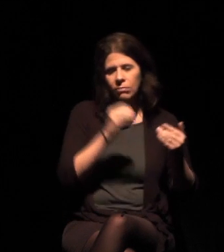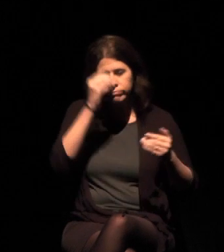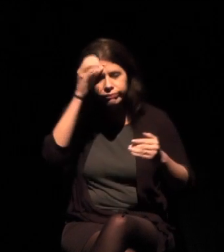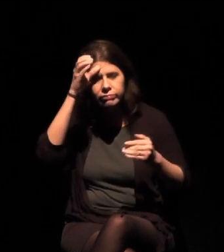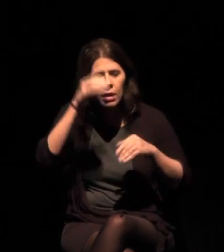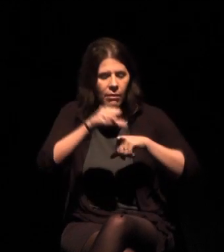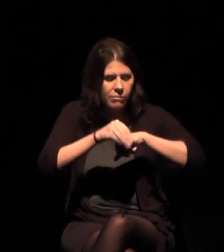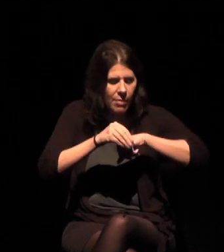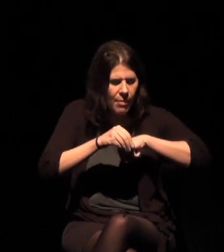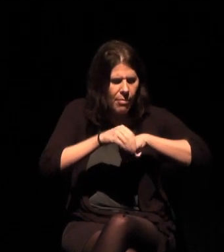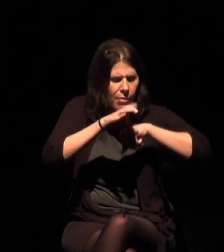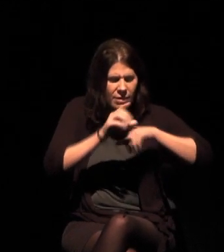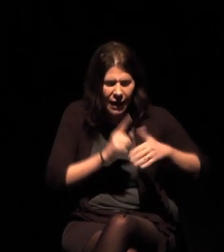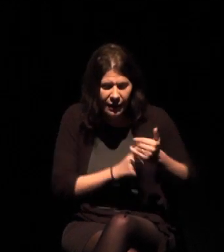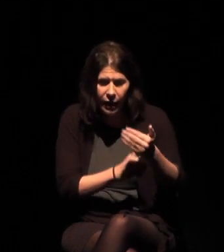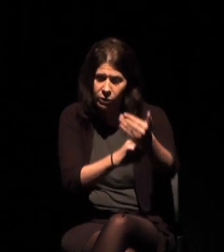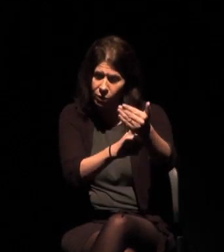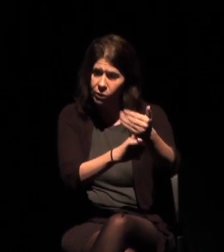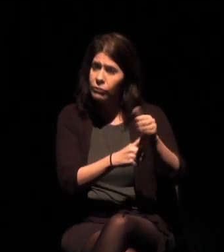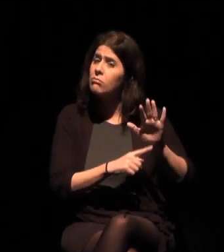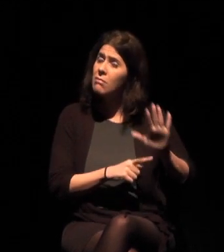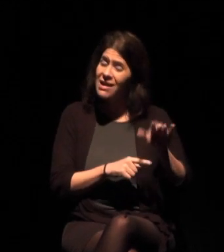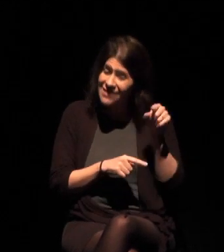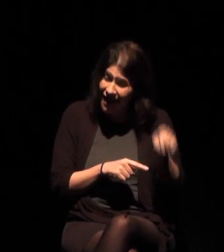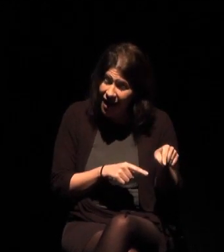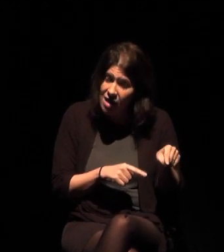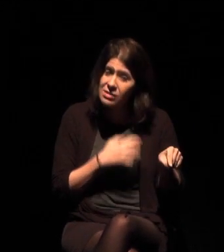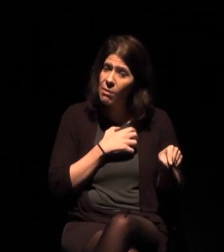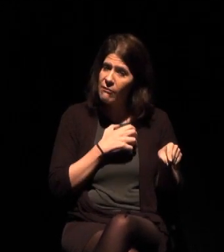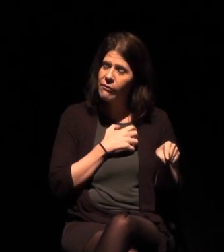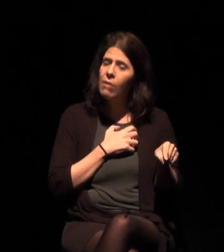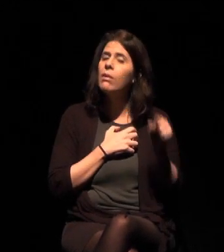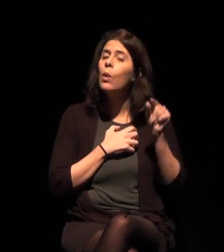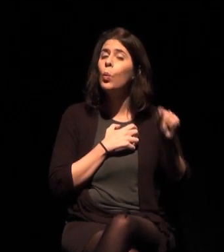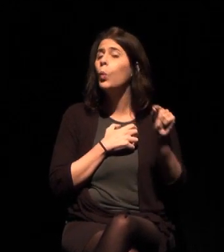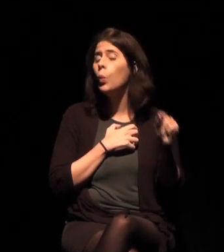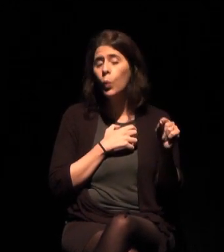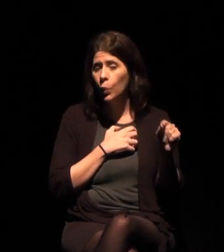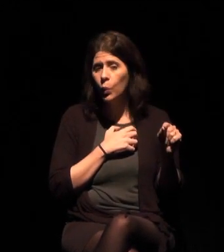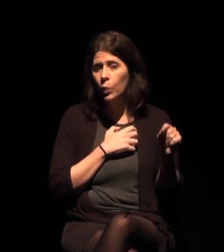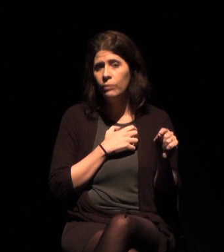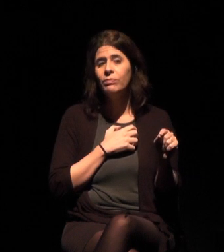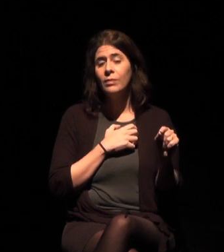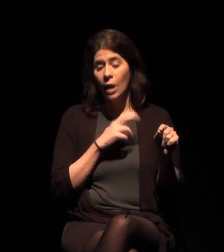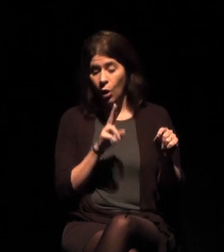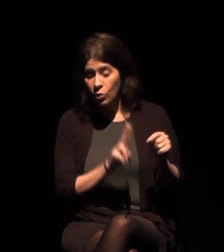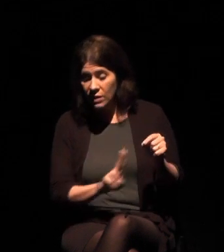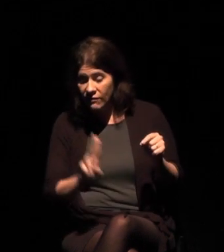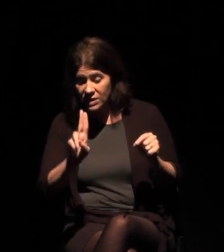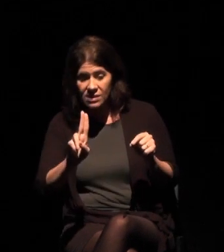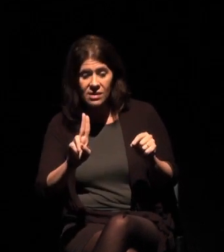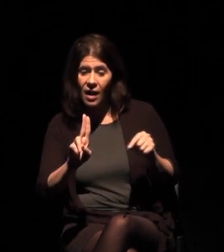como uma forma de repartir das universidades se conseguir de facto